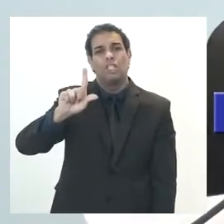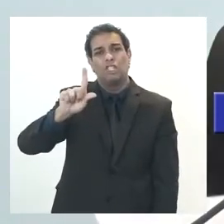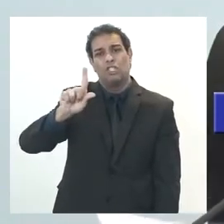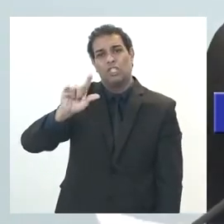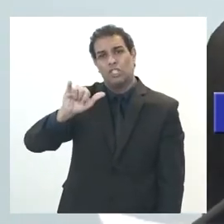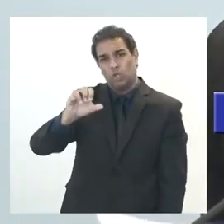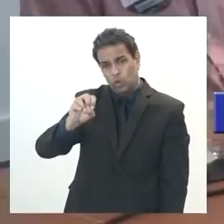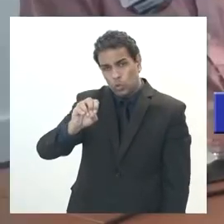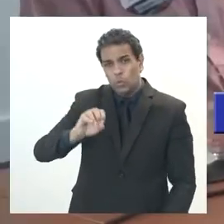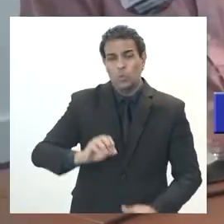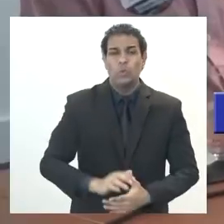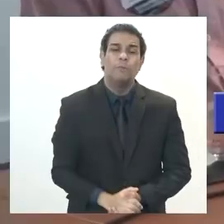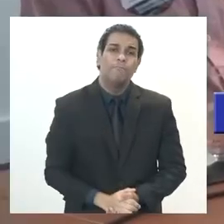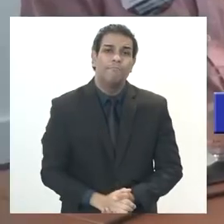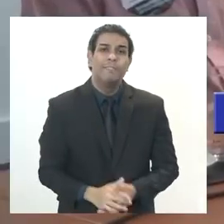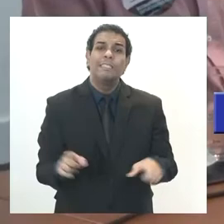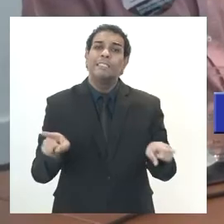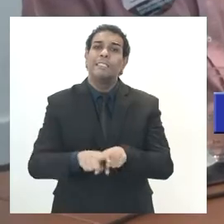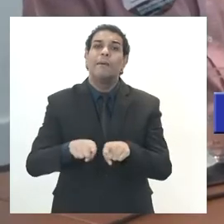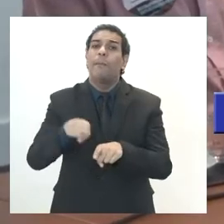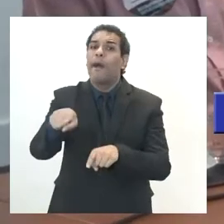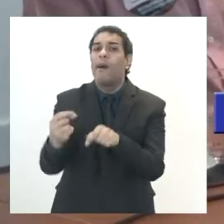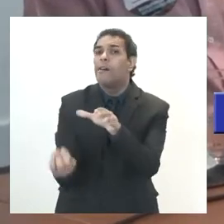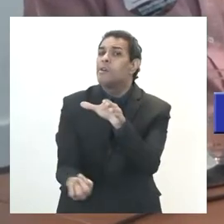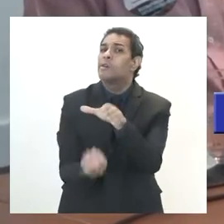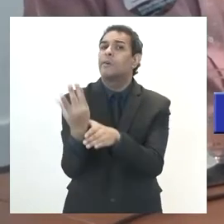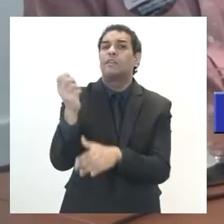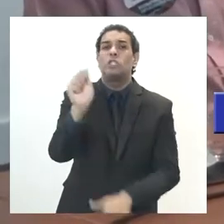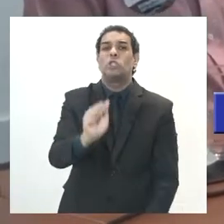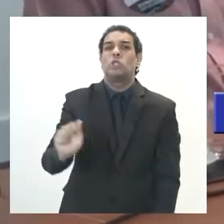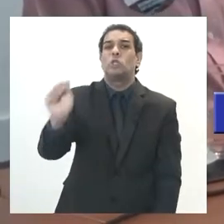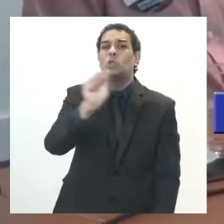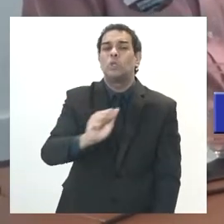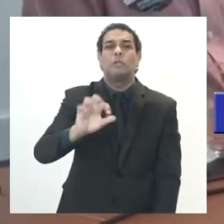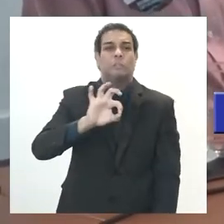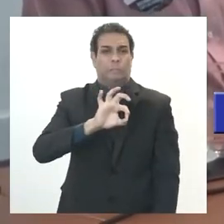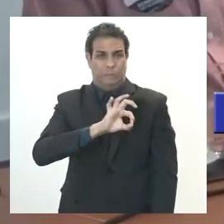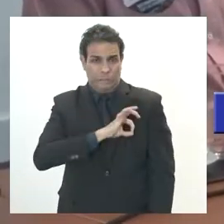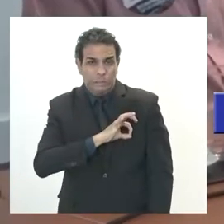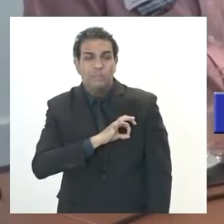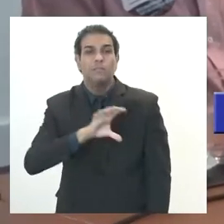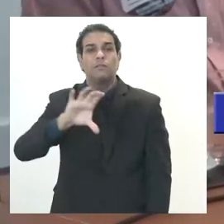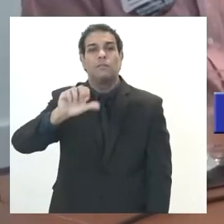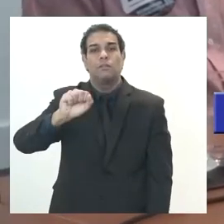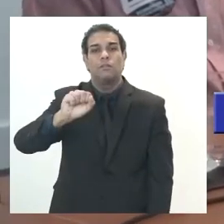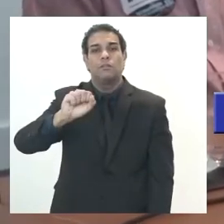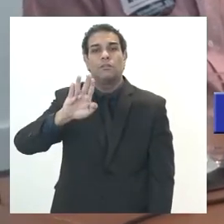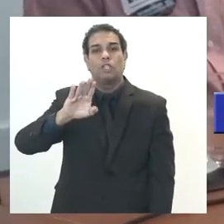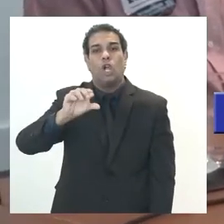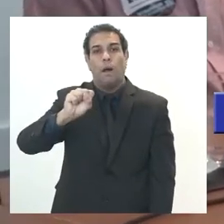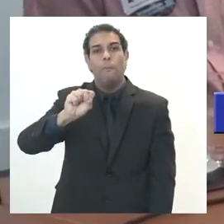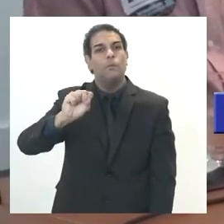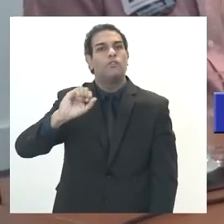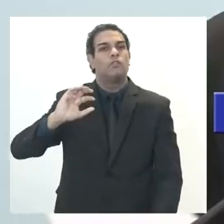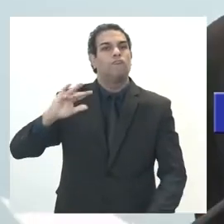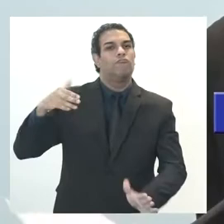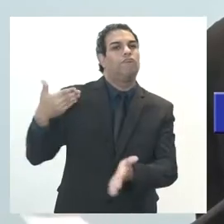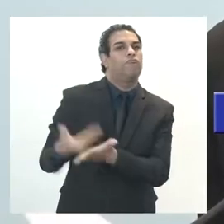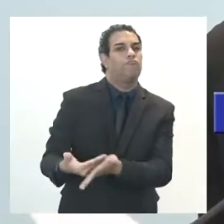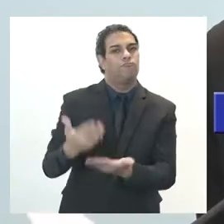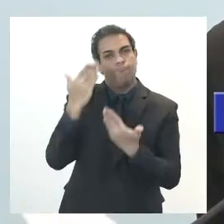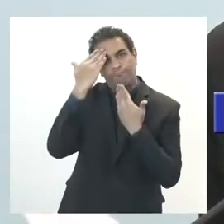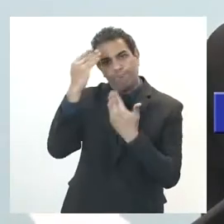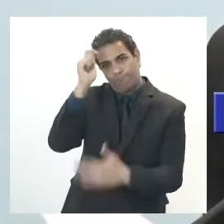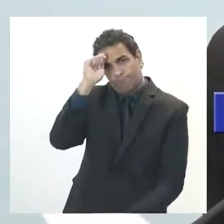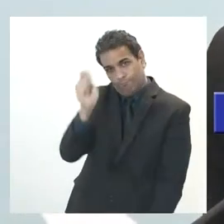Militar em um dos fundadores da Associação de Cabos e Soldados vem vende muito longe então ao mesmo